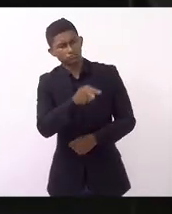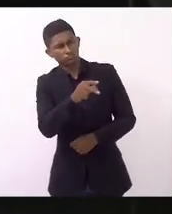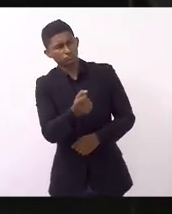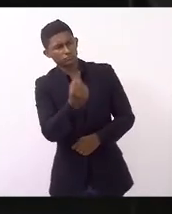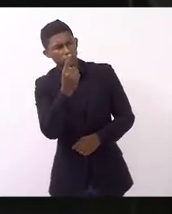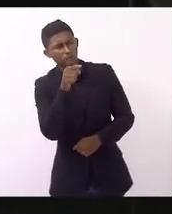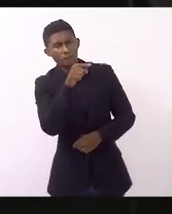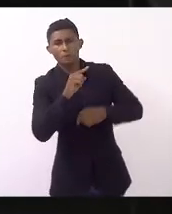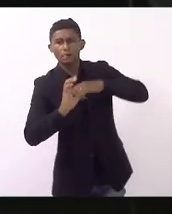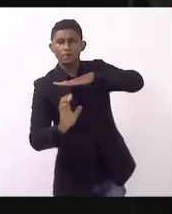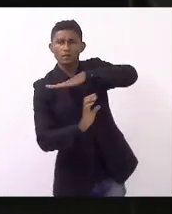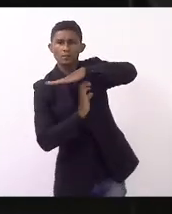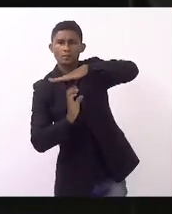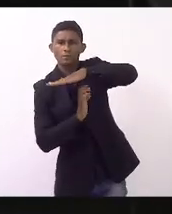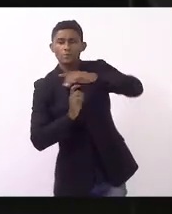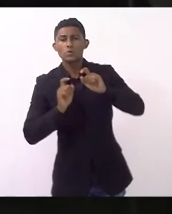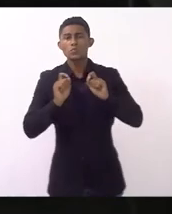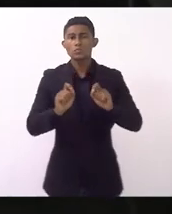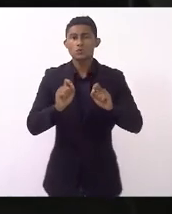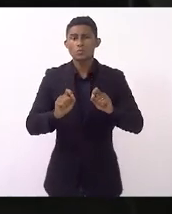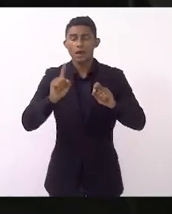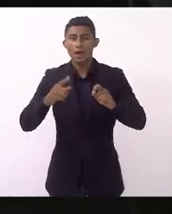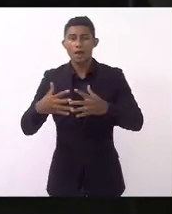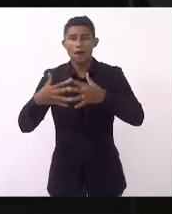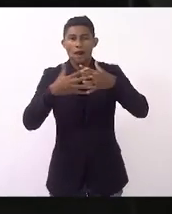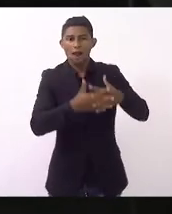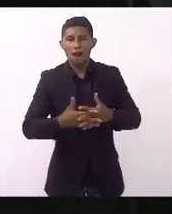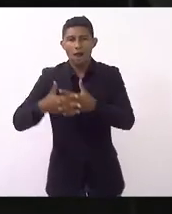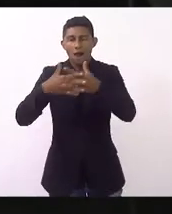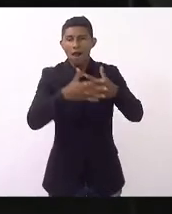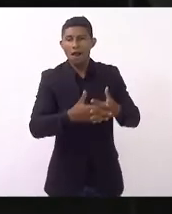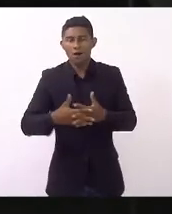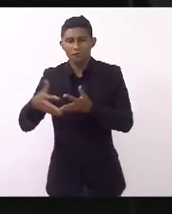de reboques de CNPJ